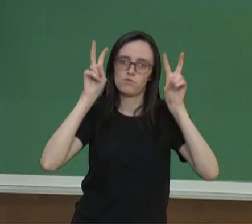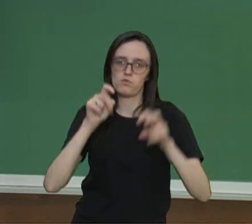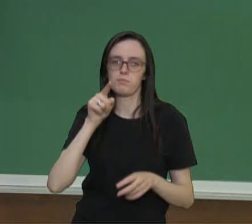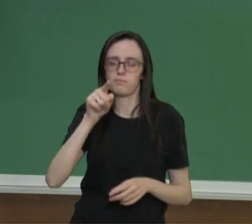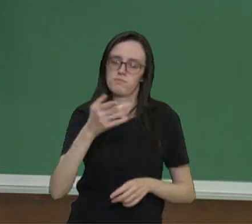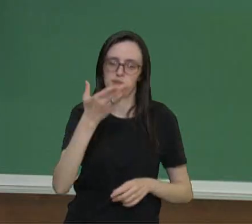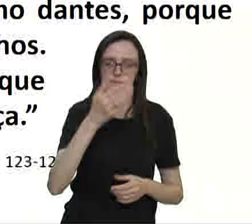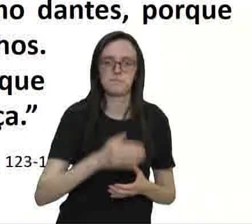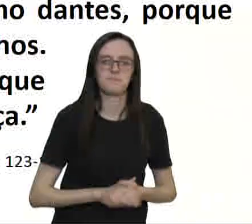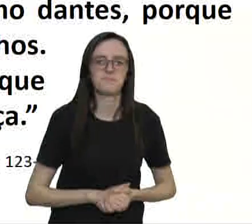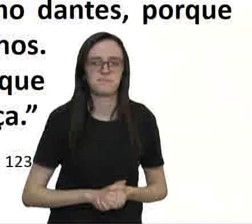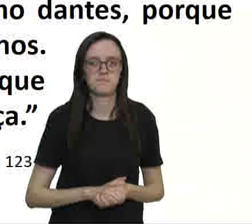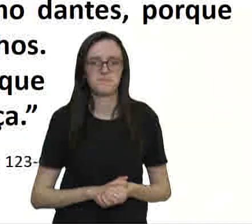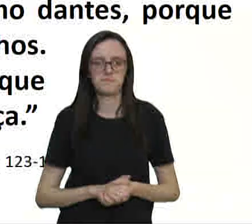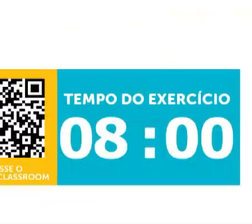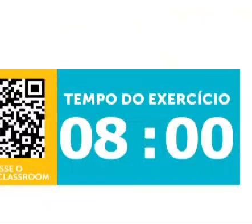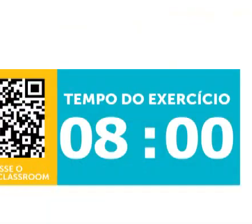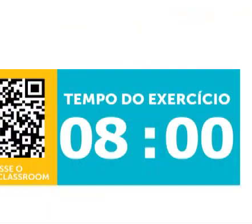elas. Vai lá!